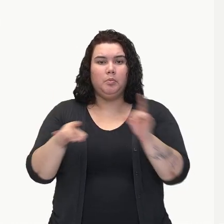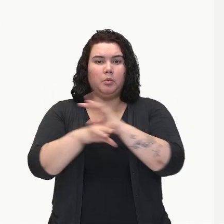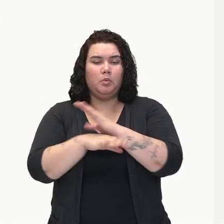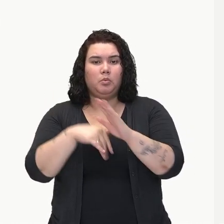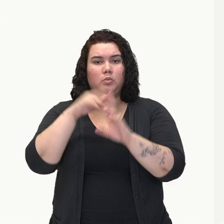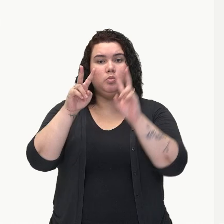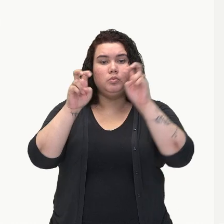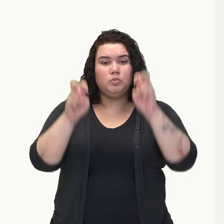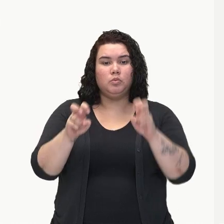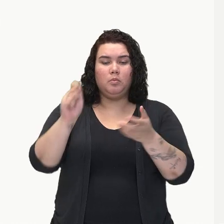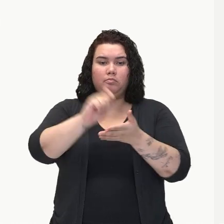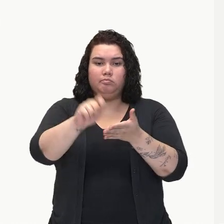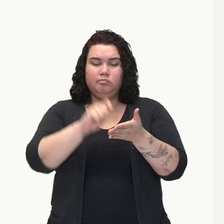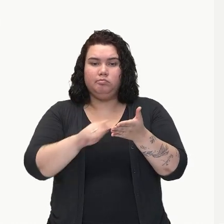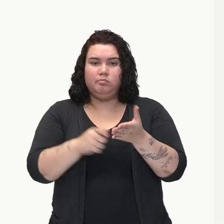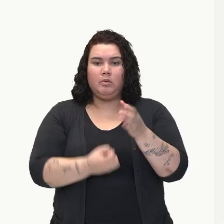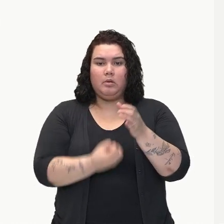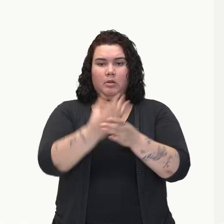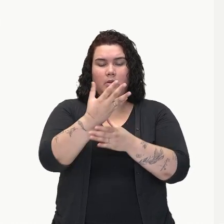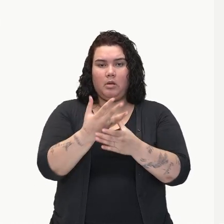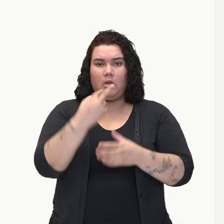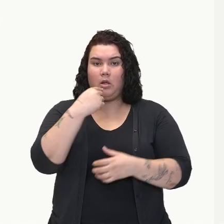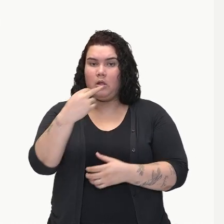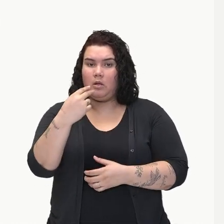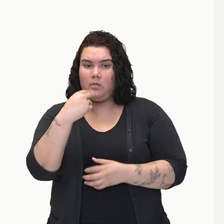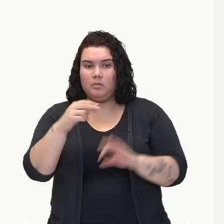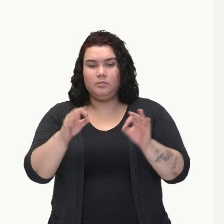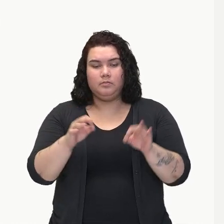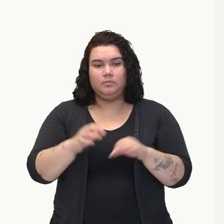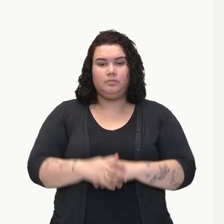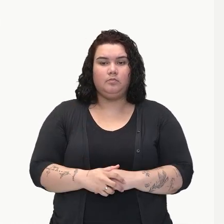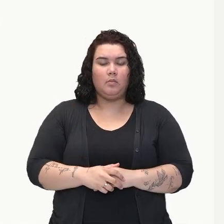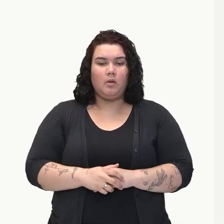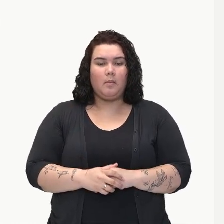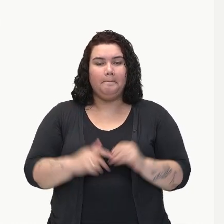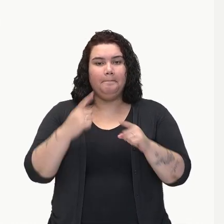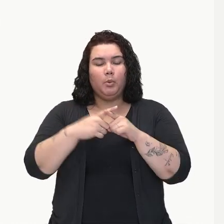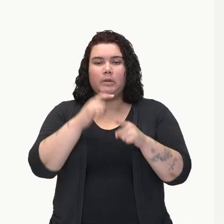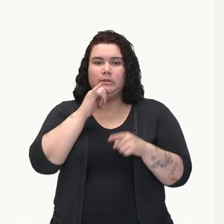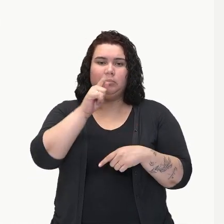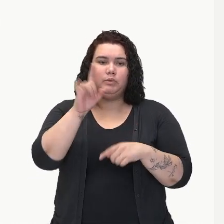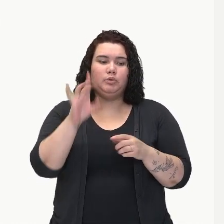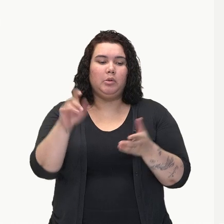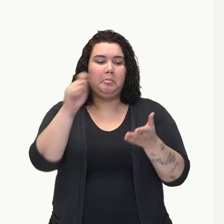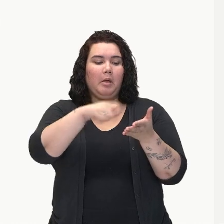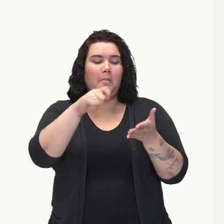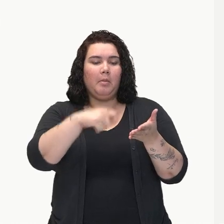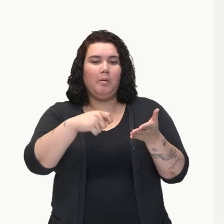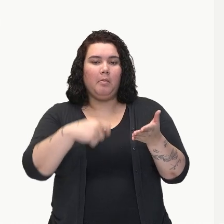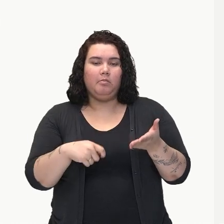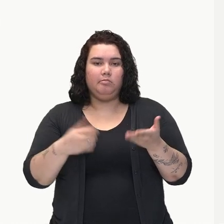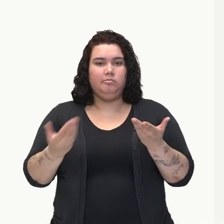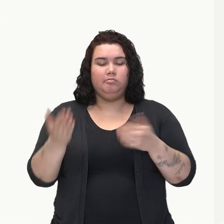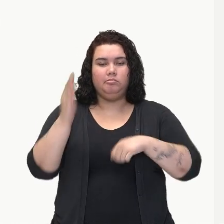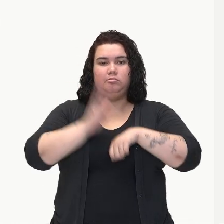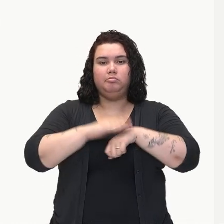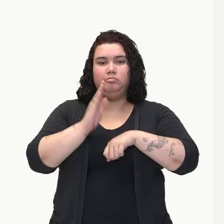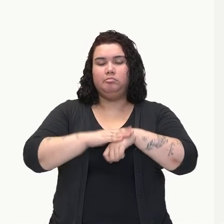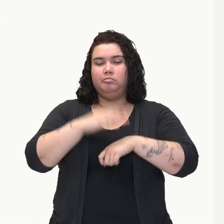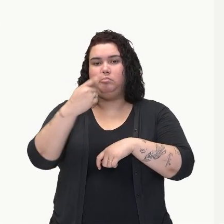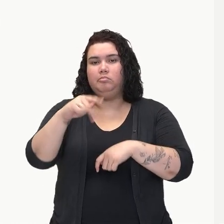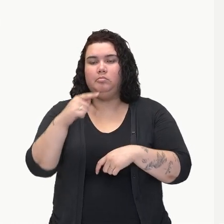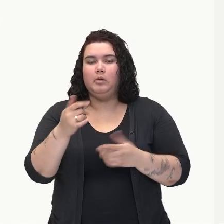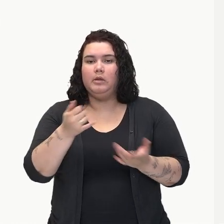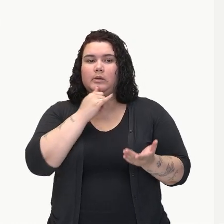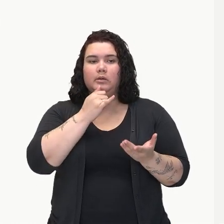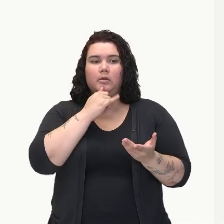criatividade para escrever. Porque é muito fácil você só escrever alguma coisa mundana, como se você me disser